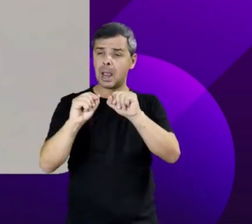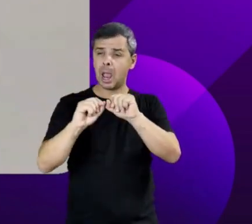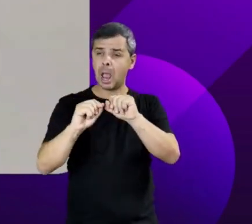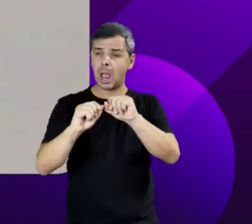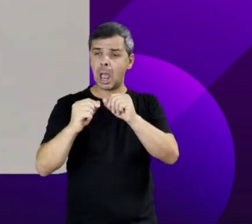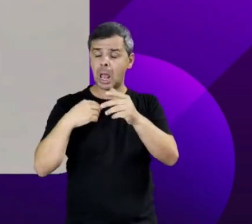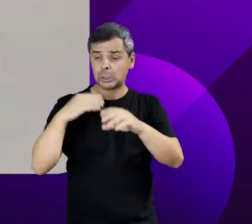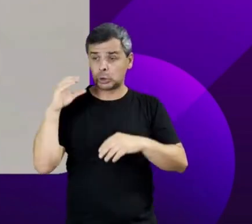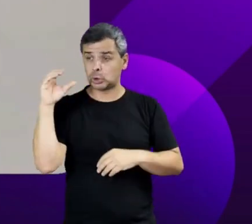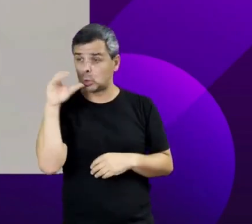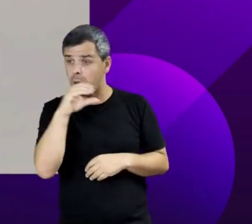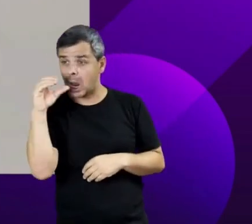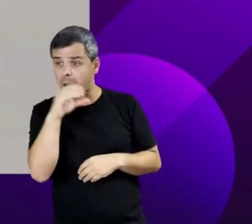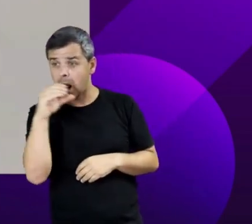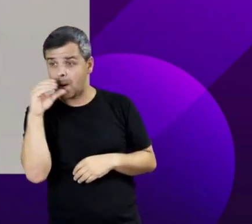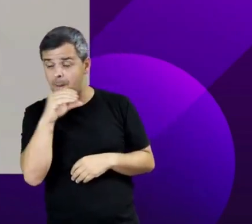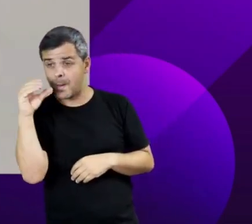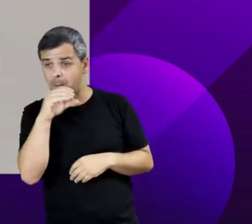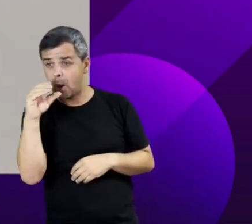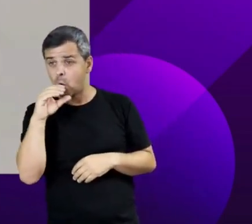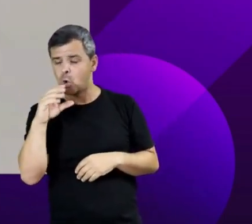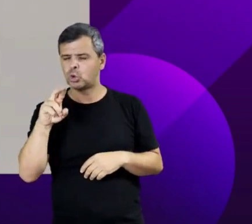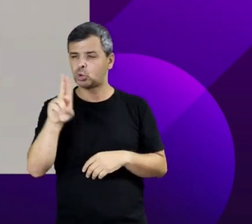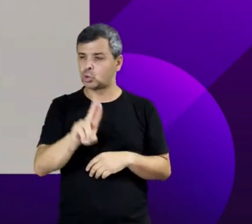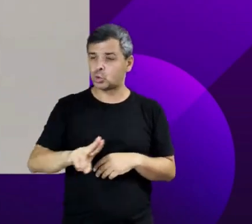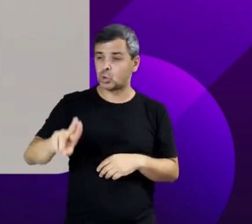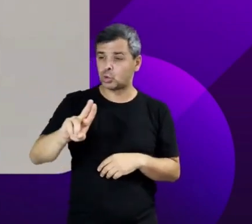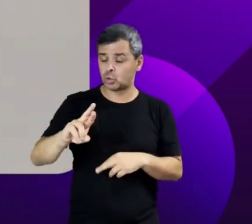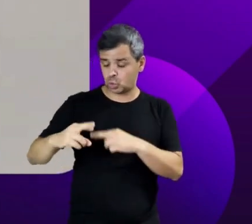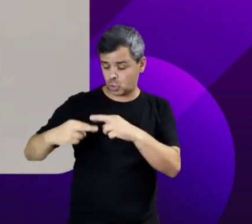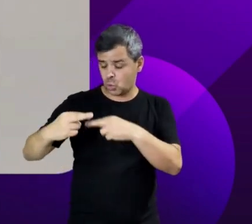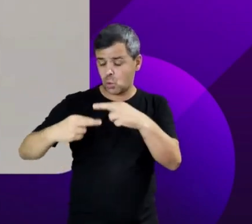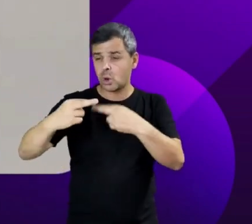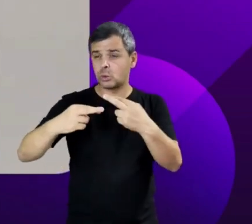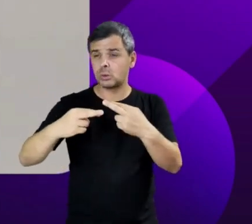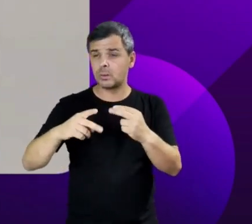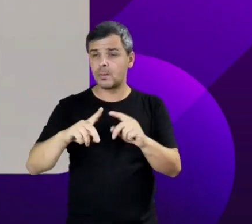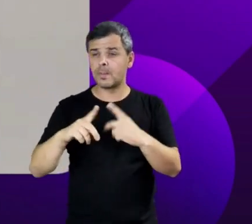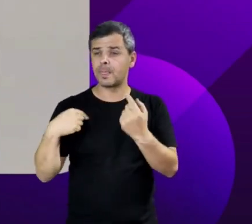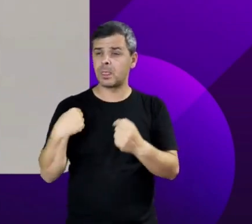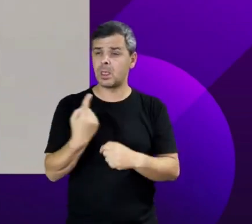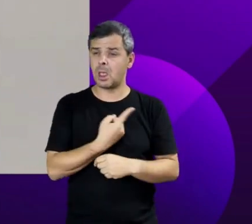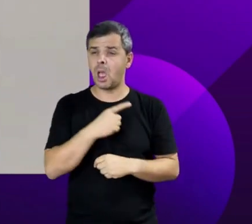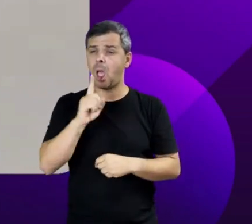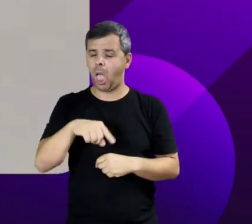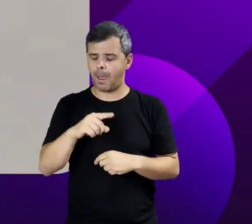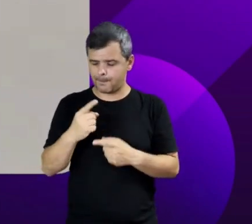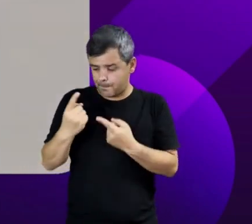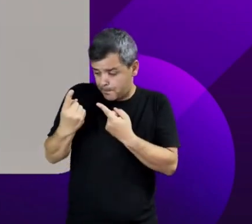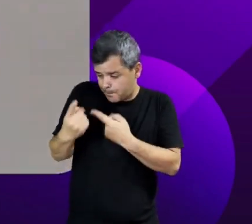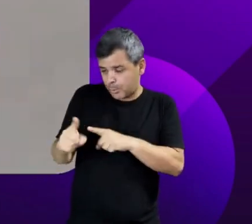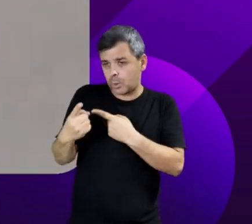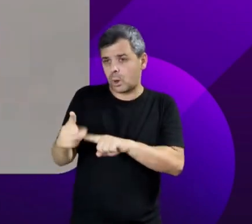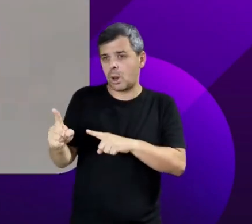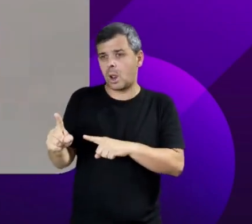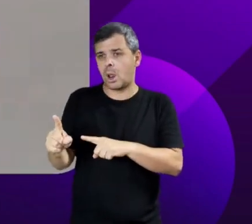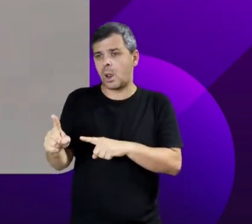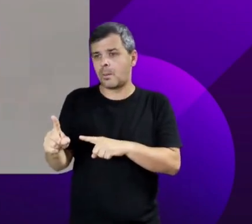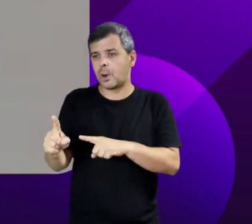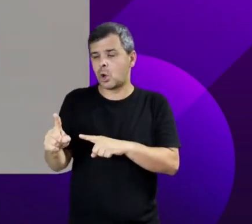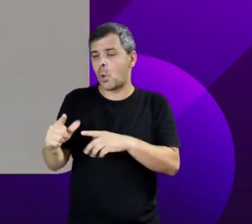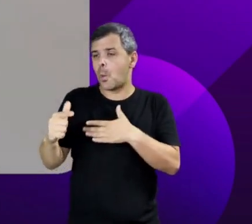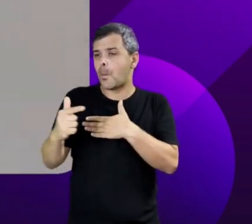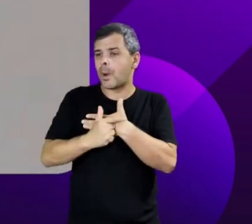uma aceleração do uso dos recursos, basicamente, e que é provocada pela